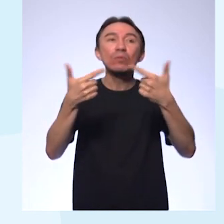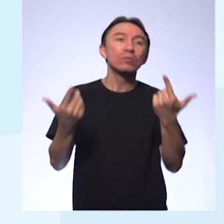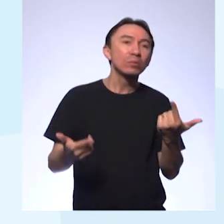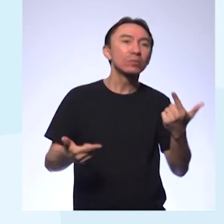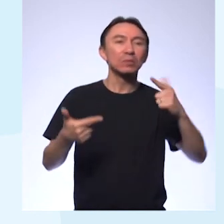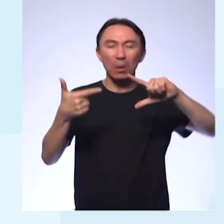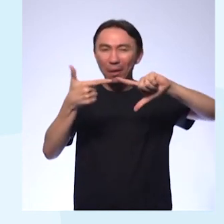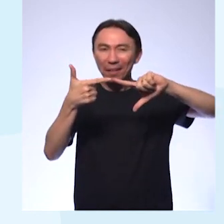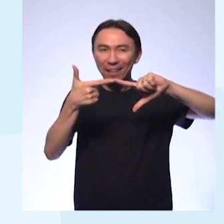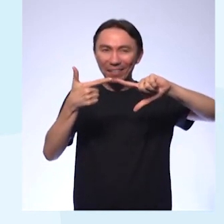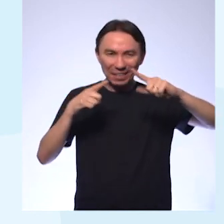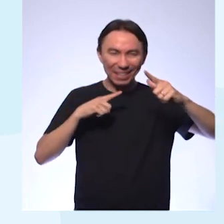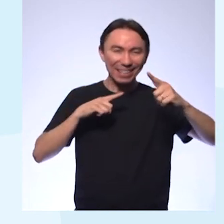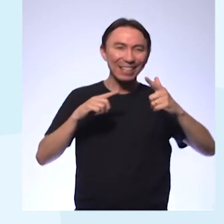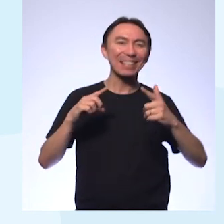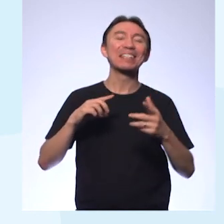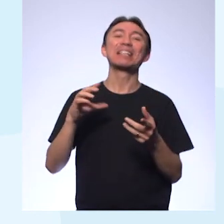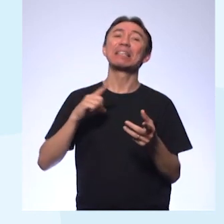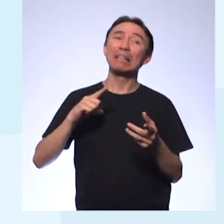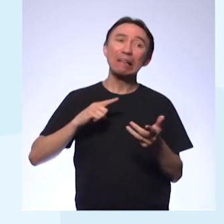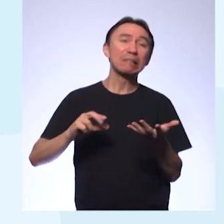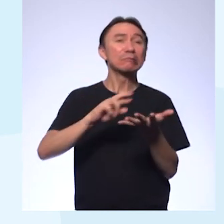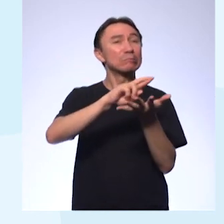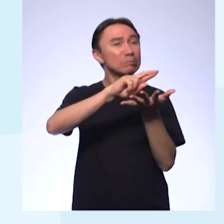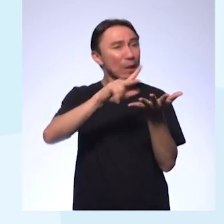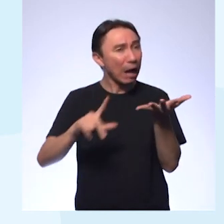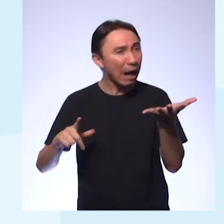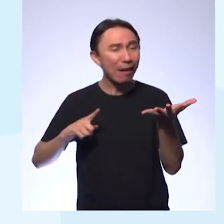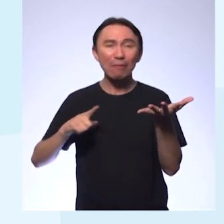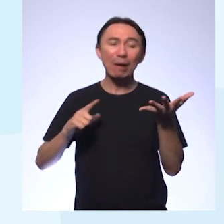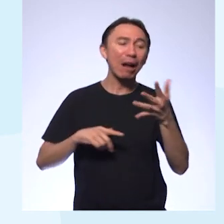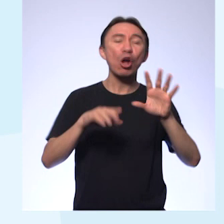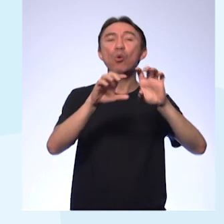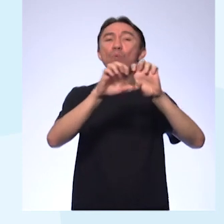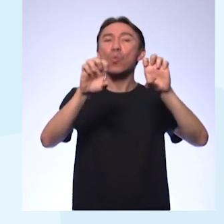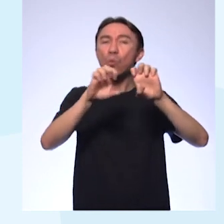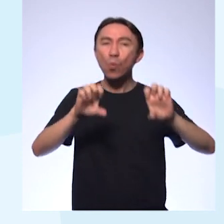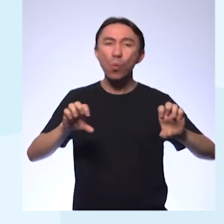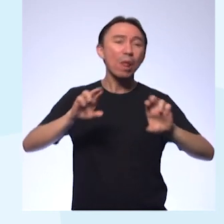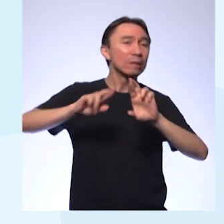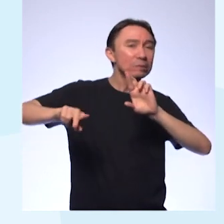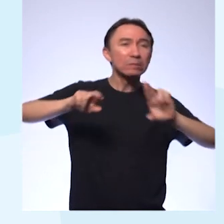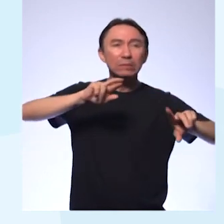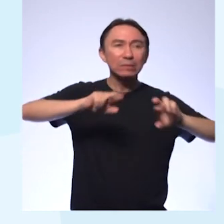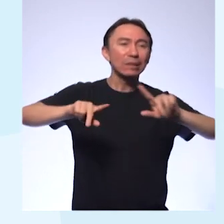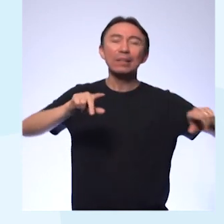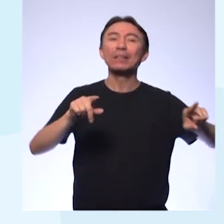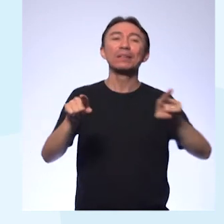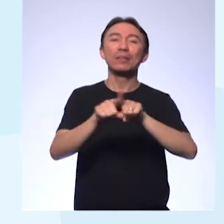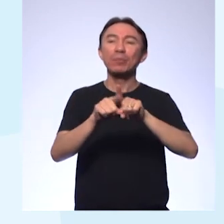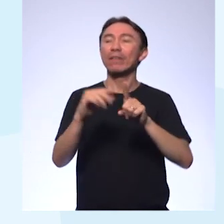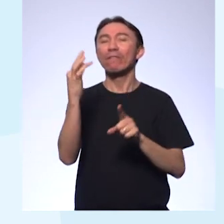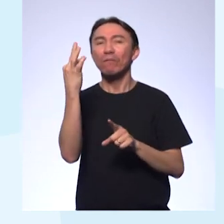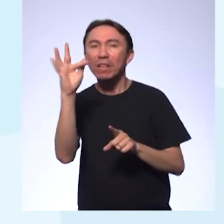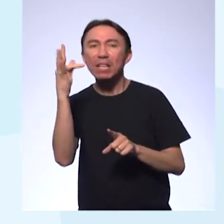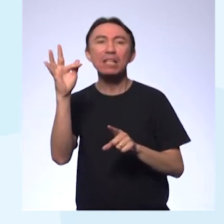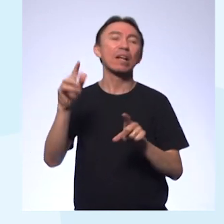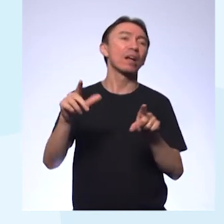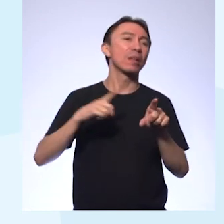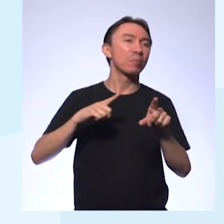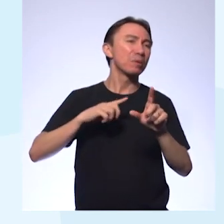isômeros ópticos, apresentam diferentes fórmulas estruturais, diferentes propriedades físicas, como temperatura,